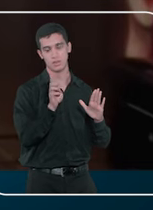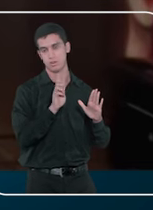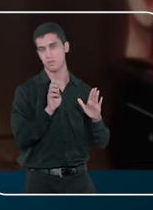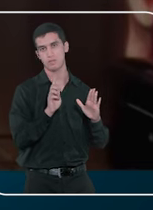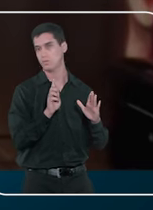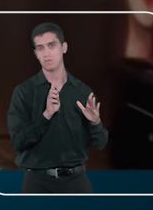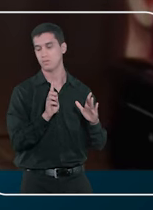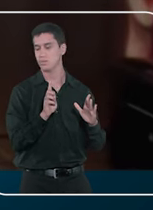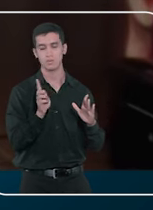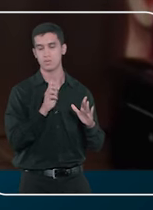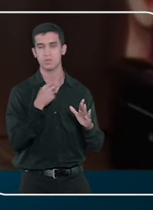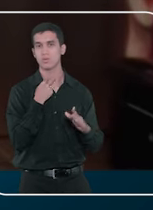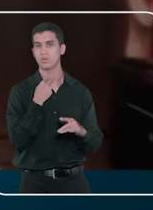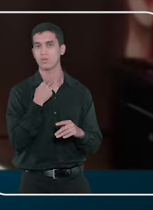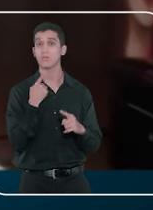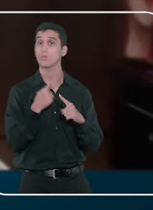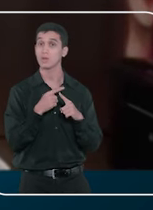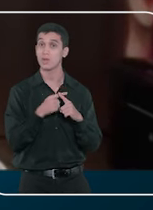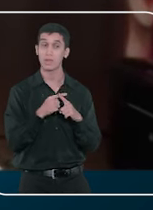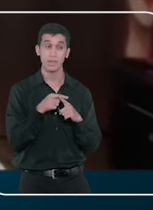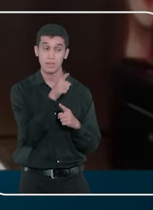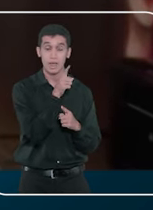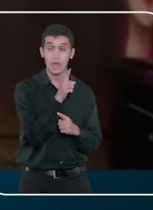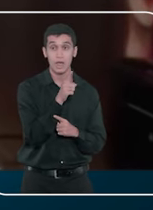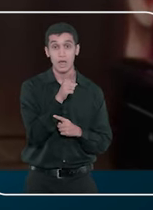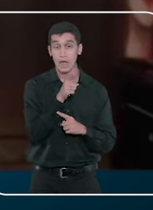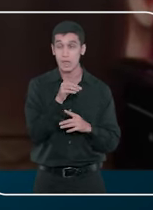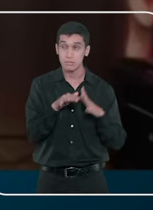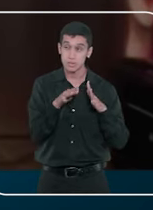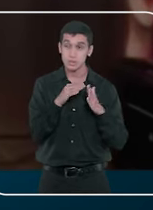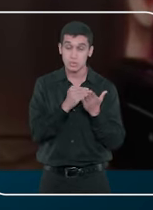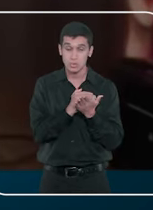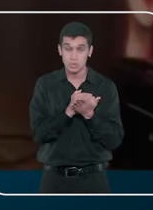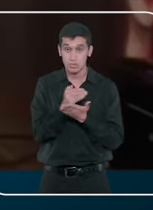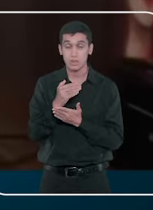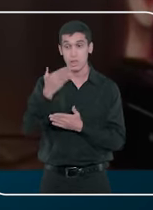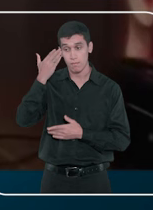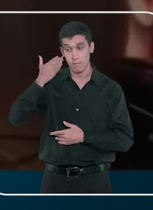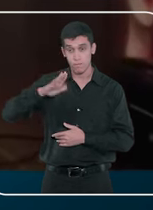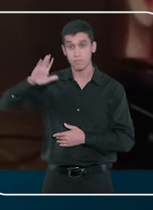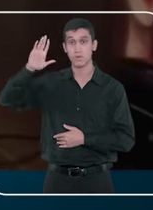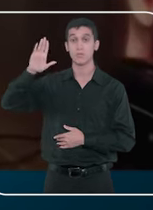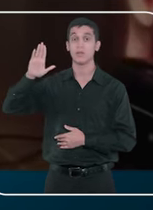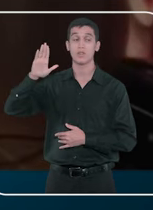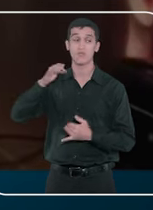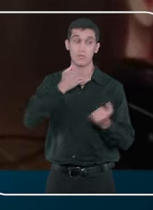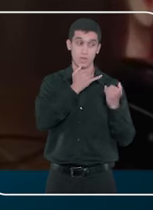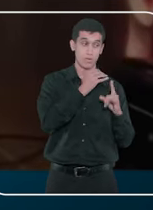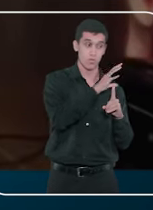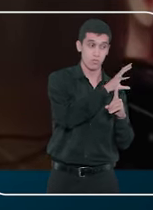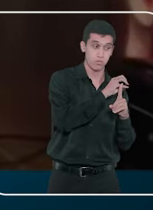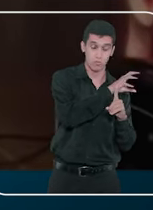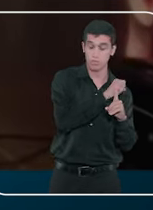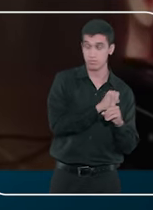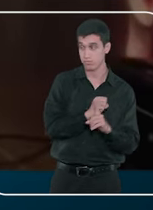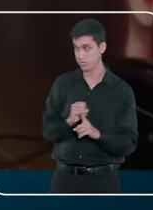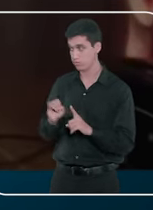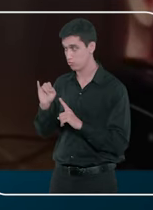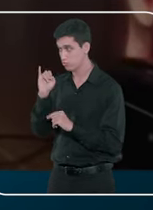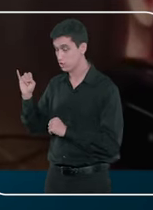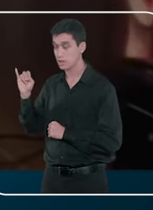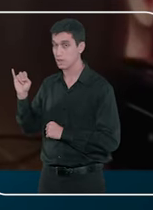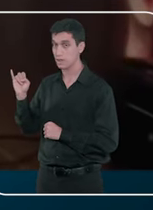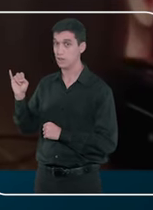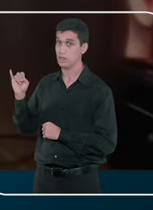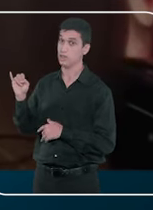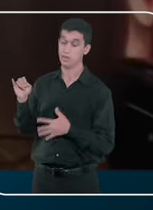acordo é um momento muitas vezes inicial, o acompanhamento deste acordo, das